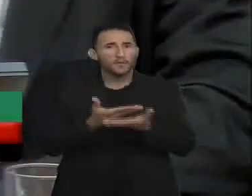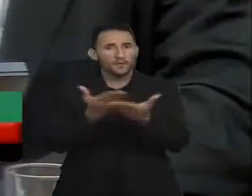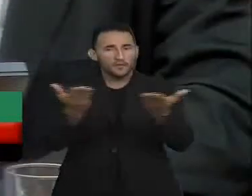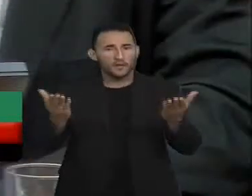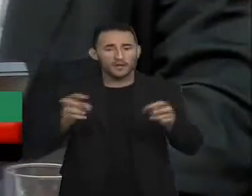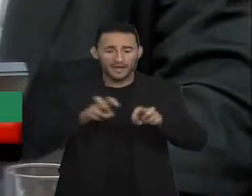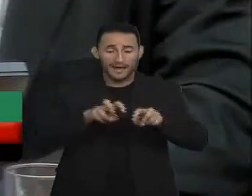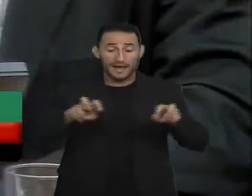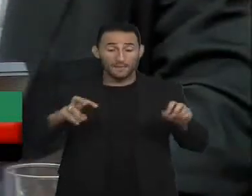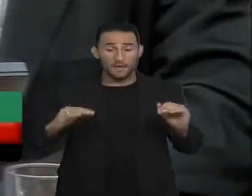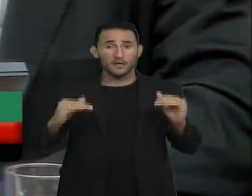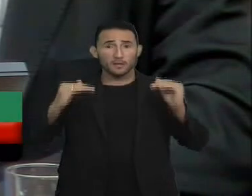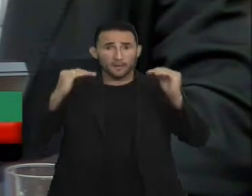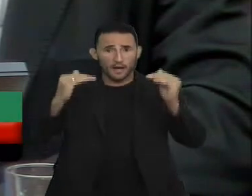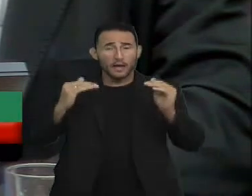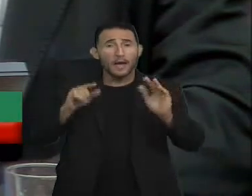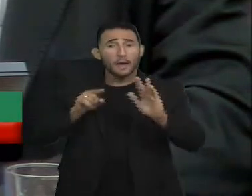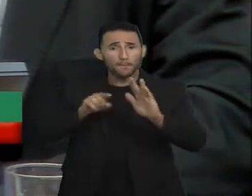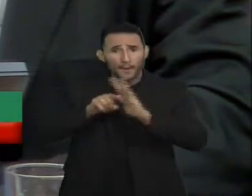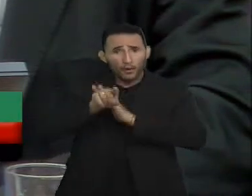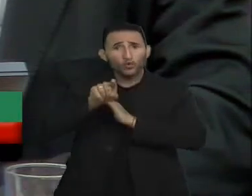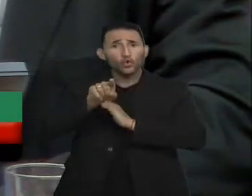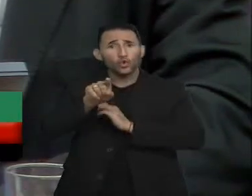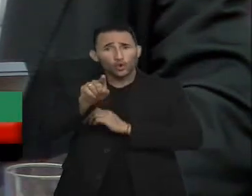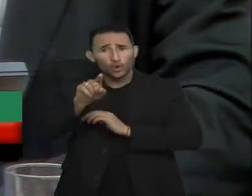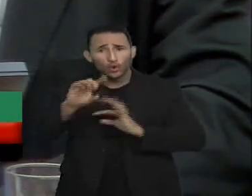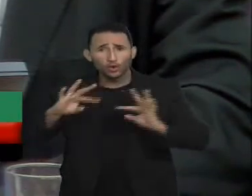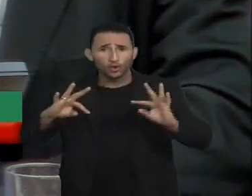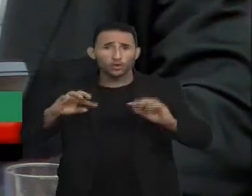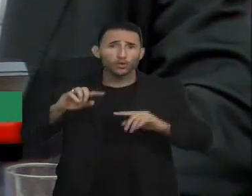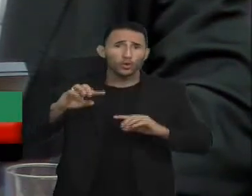diretora consultou os vereadores, onde a maioria